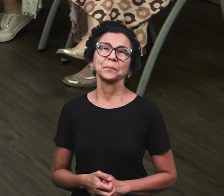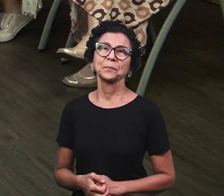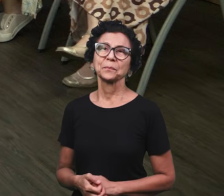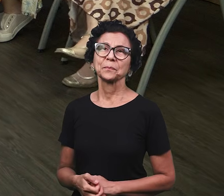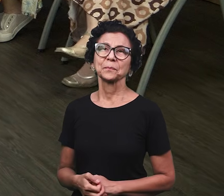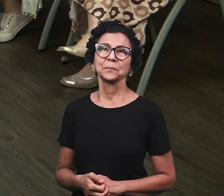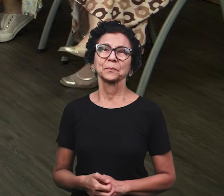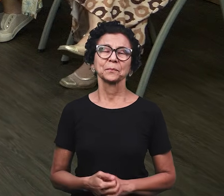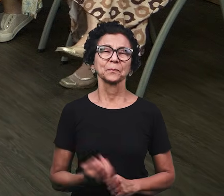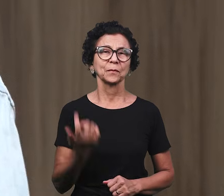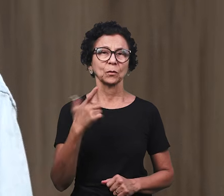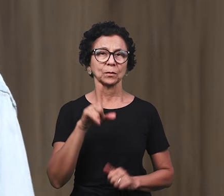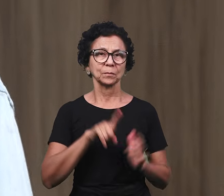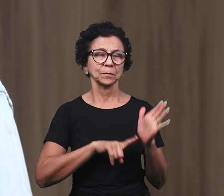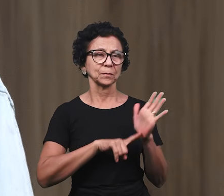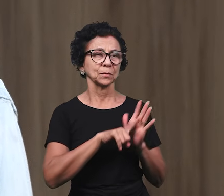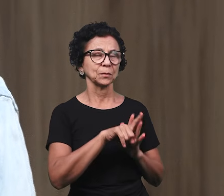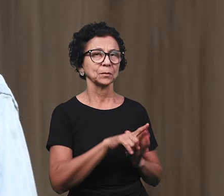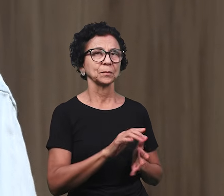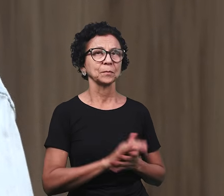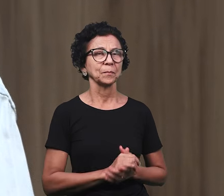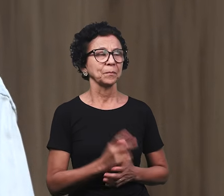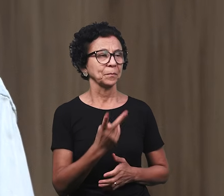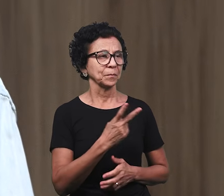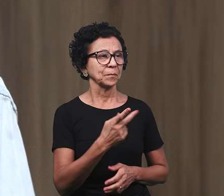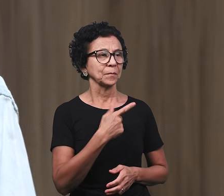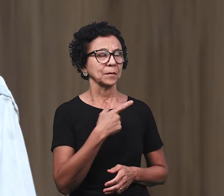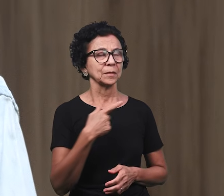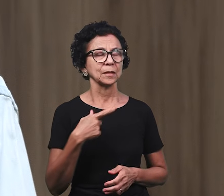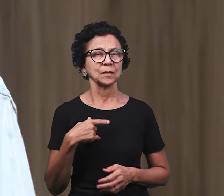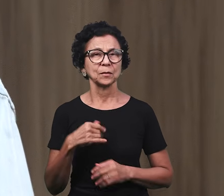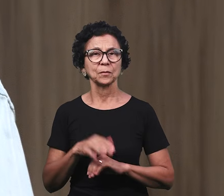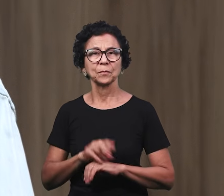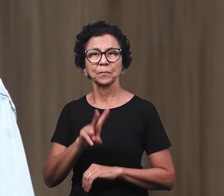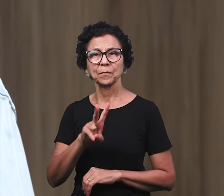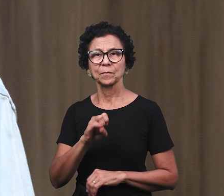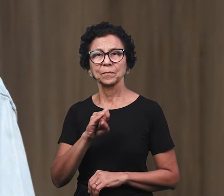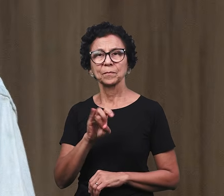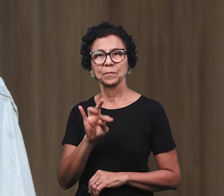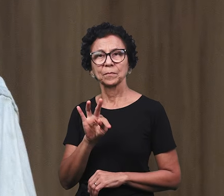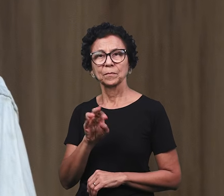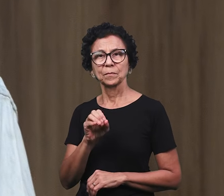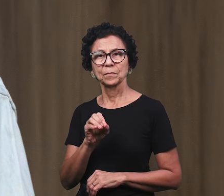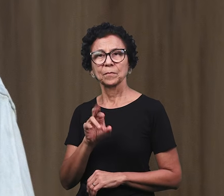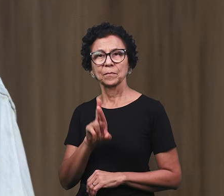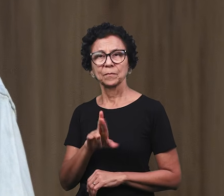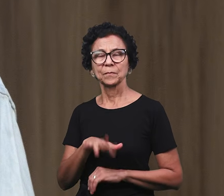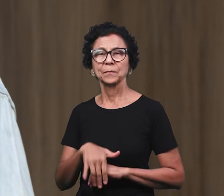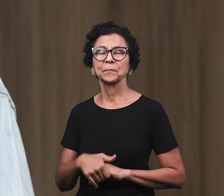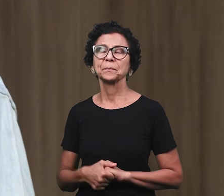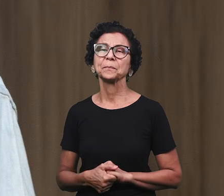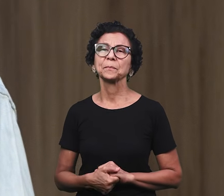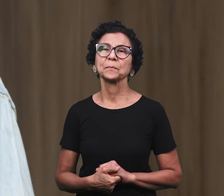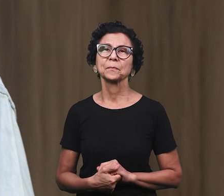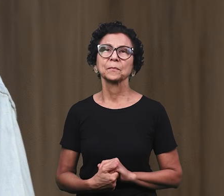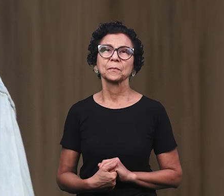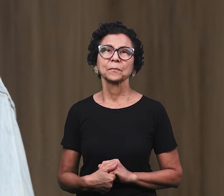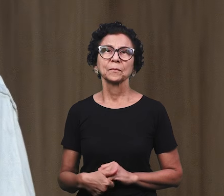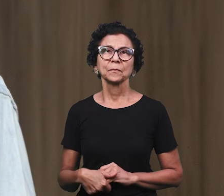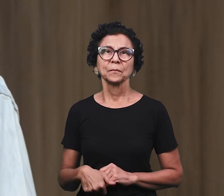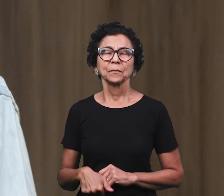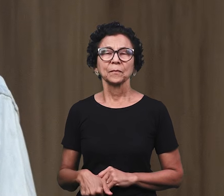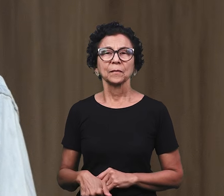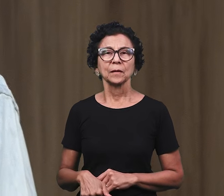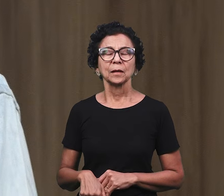aqui no estúdio. Amém. Paz do Senhor, pastores. Meu nome é Vitor, sou da Igreja do Bairro Betânia, em Itabira,